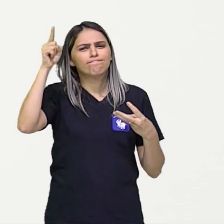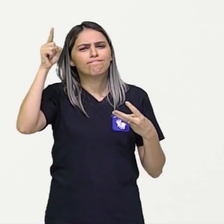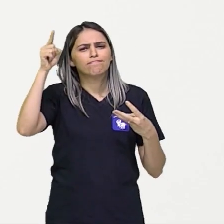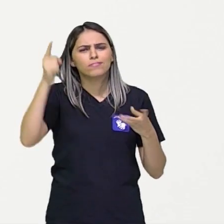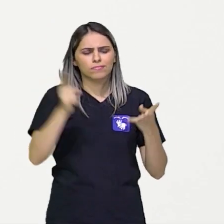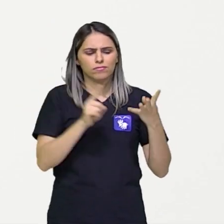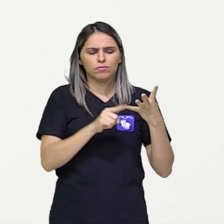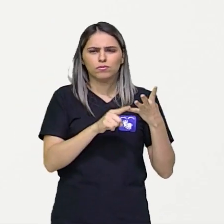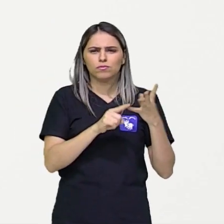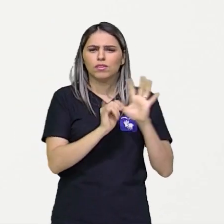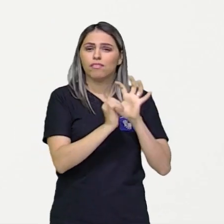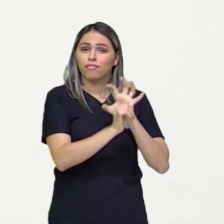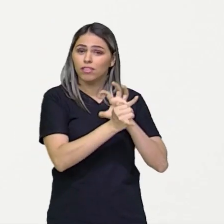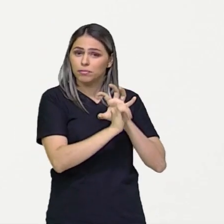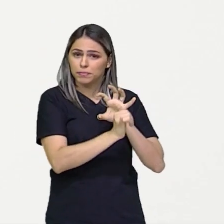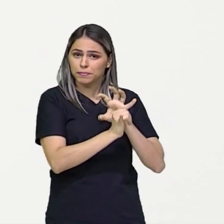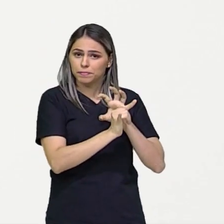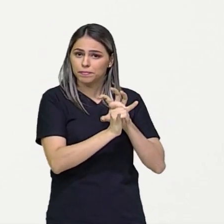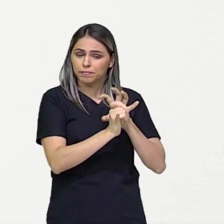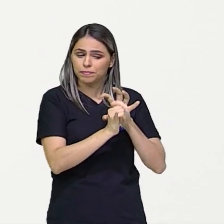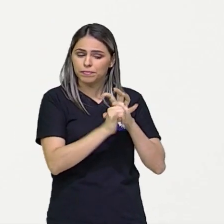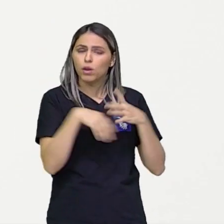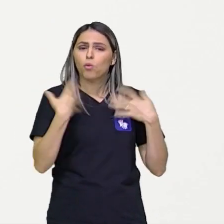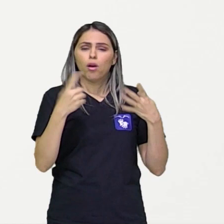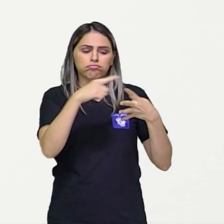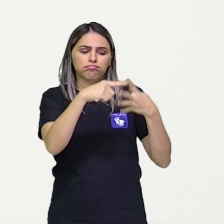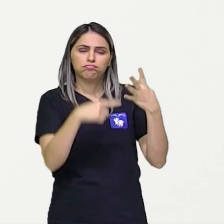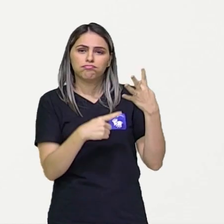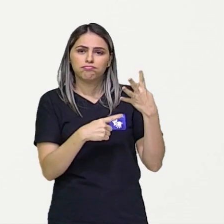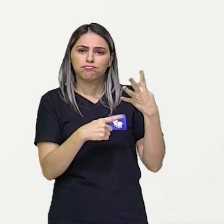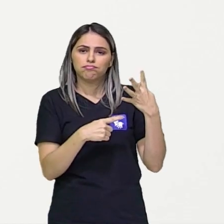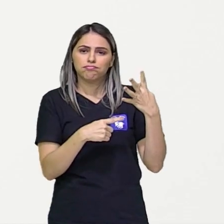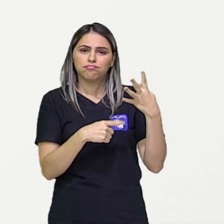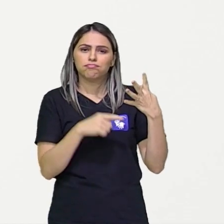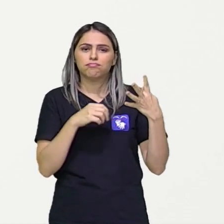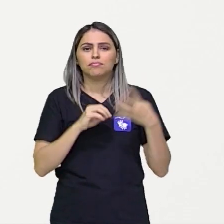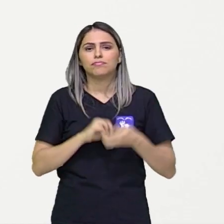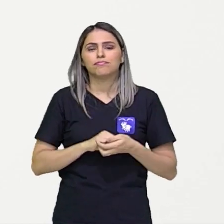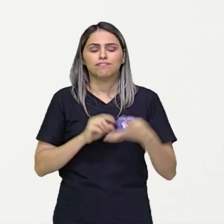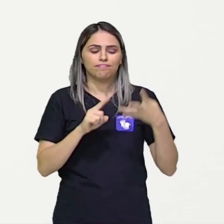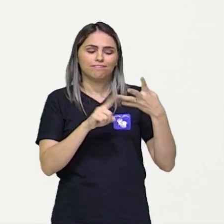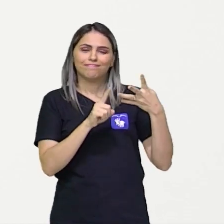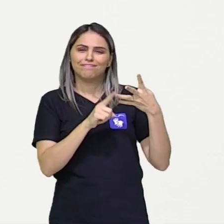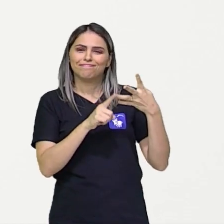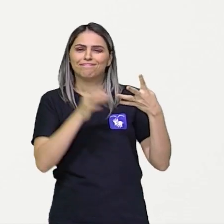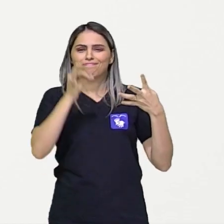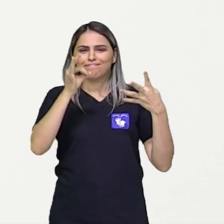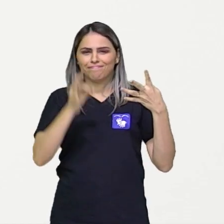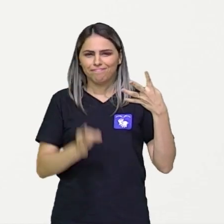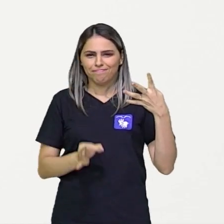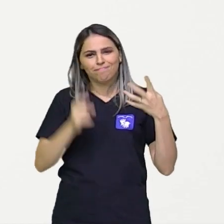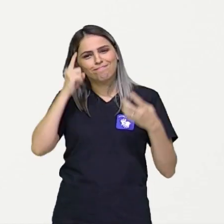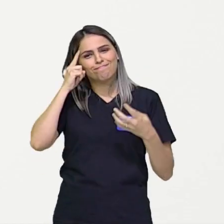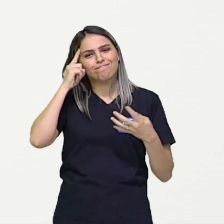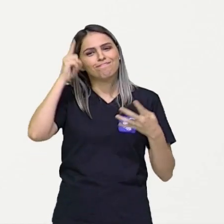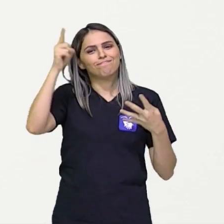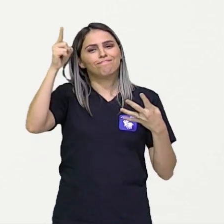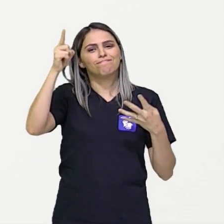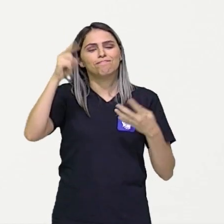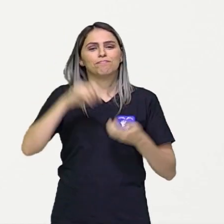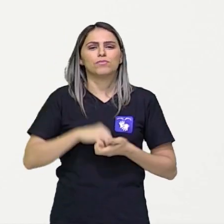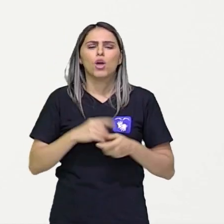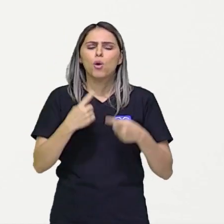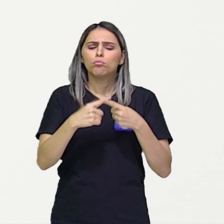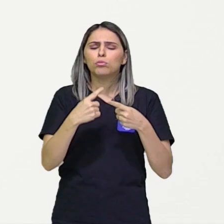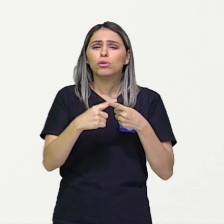adivinha. Letra D é uma fábula. Vamos ver qual é? Olha só, é uma adivinha.